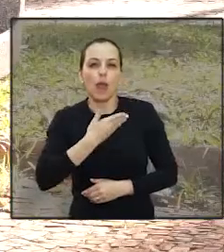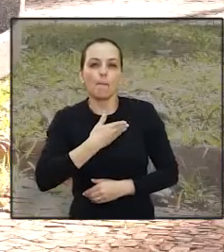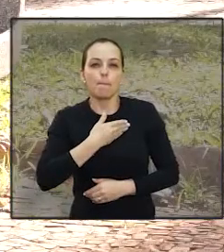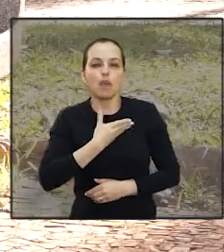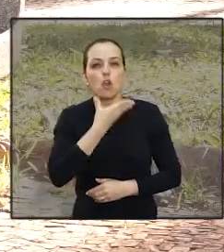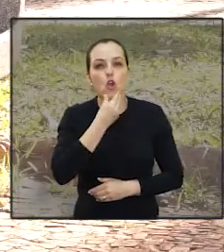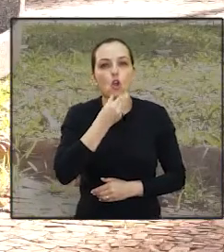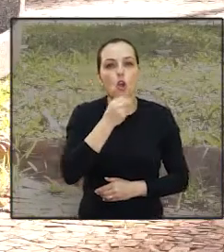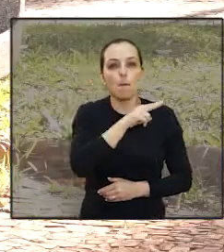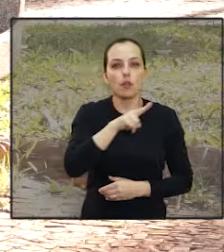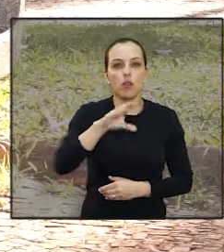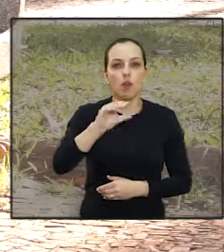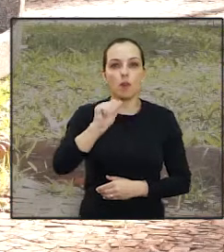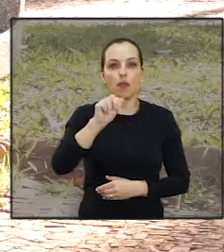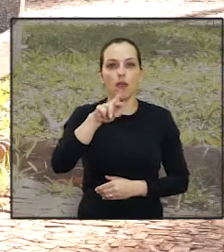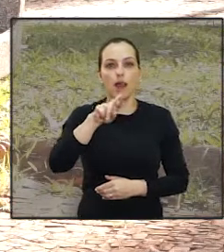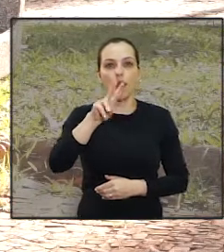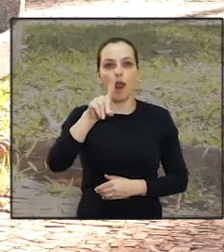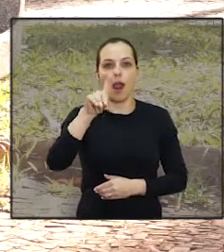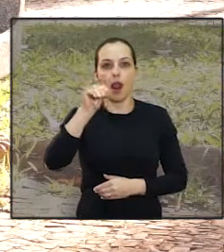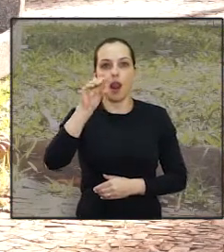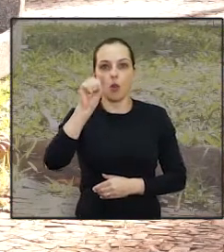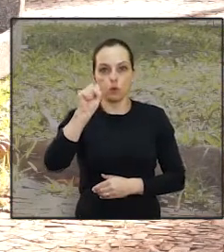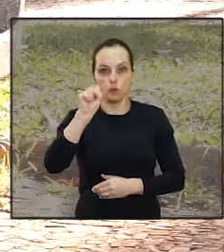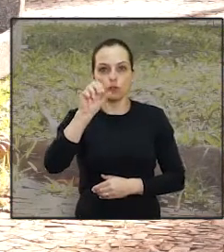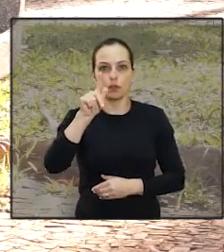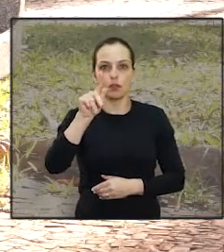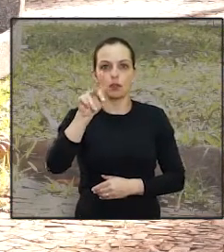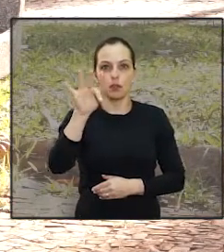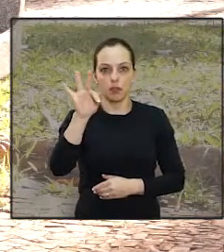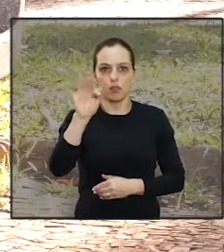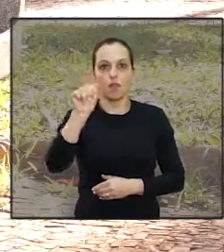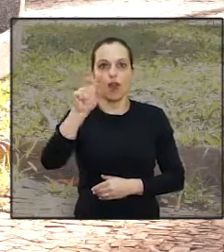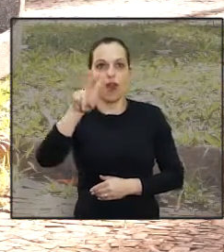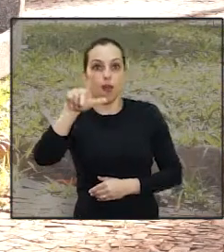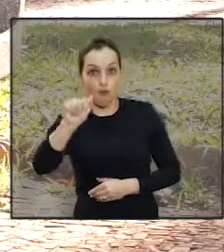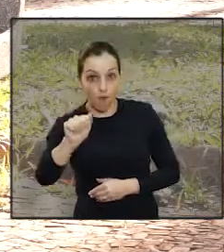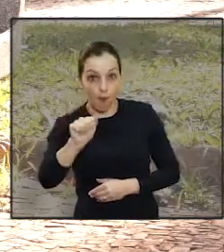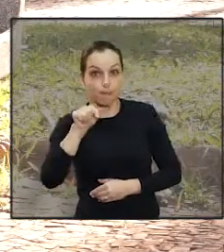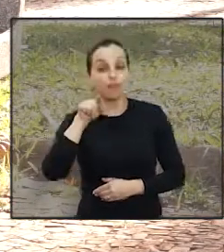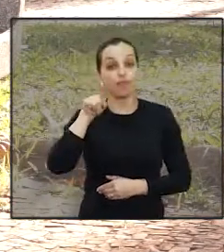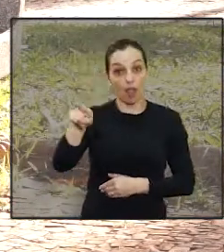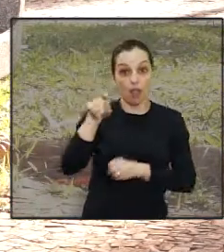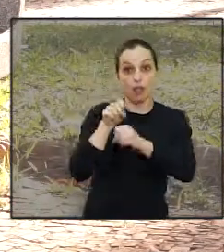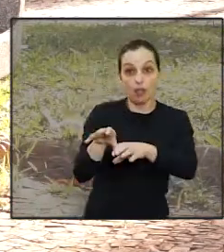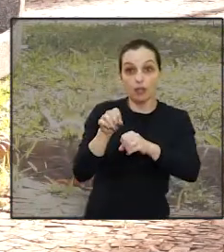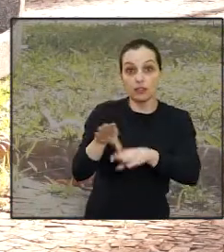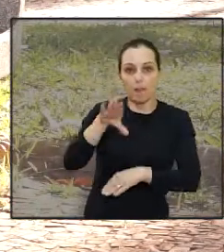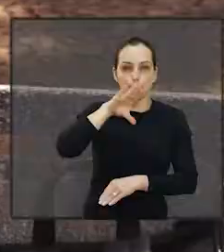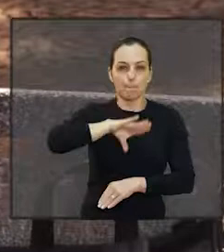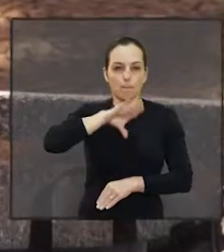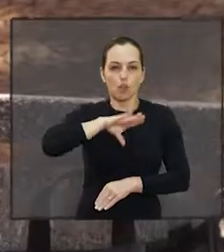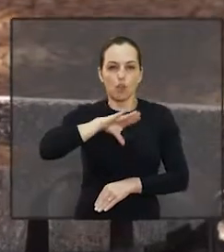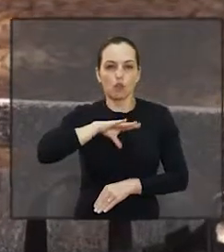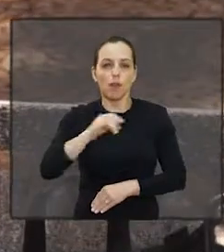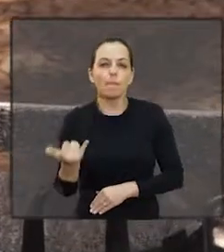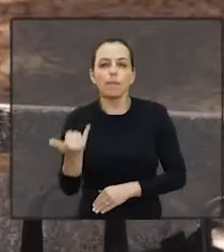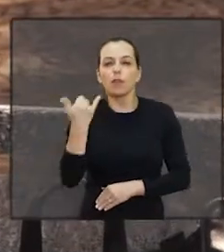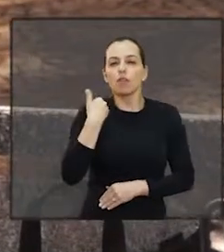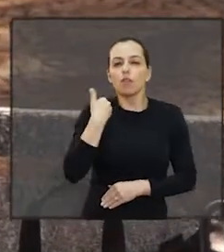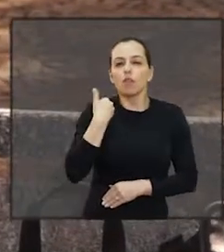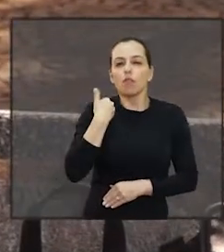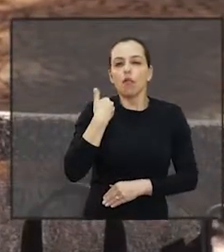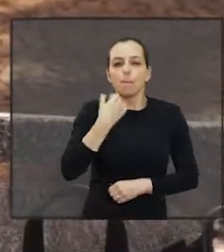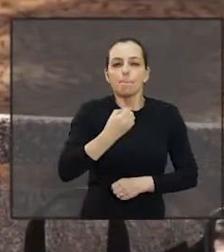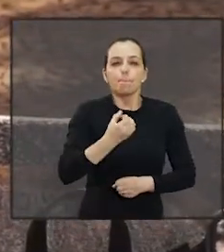amigo meu da rede estadual, chamado Carlos Fava, grande Carlos Fava, professor de português, ele fala: você